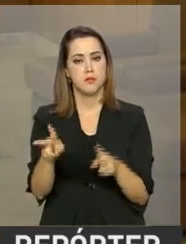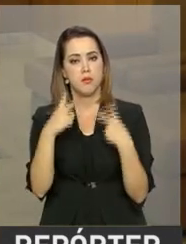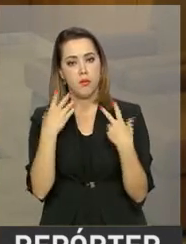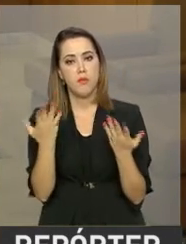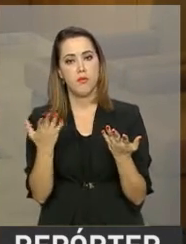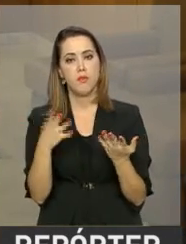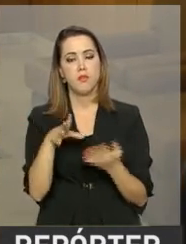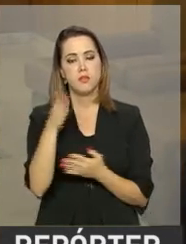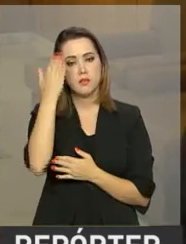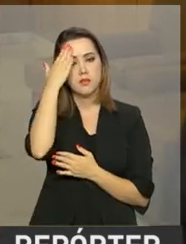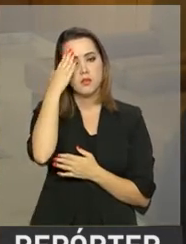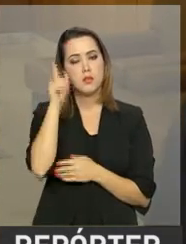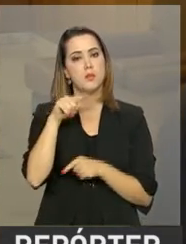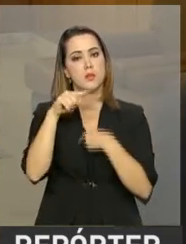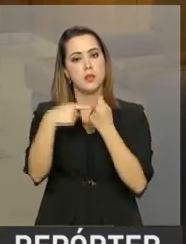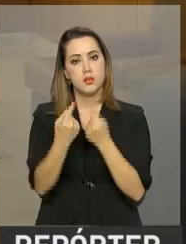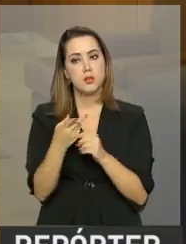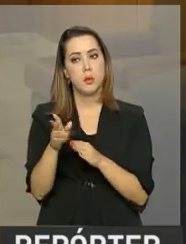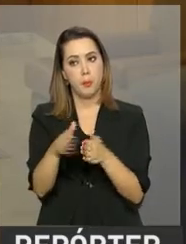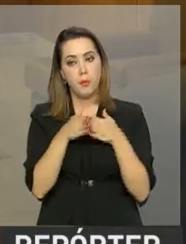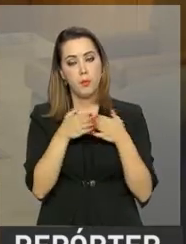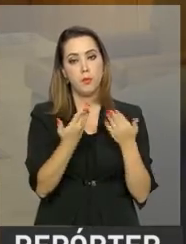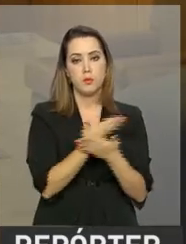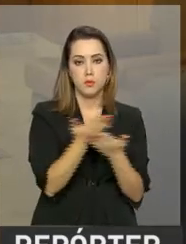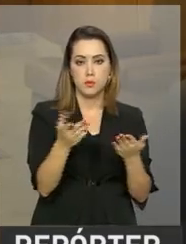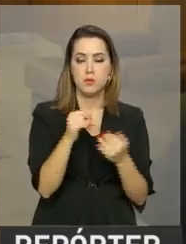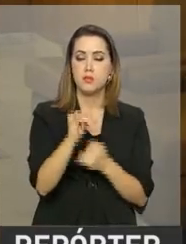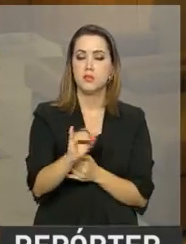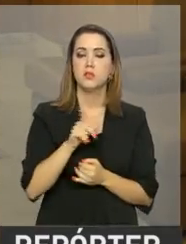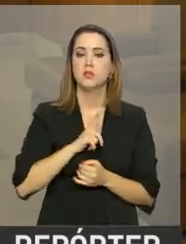quando necessário e cobrar da base os votos naquele momento que for importante.